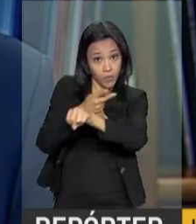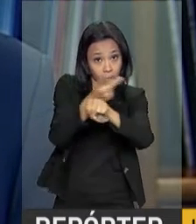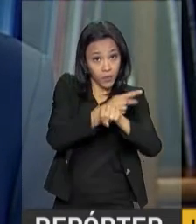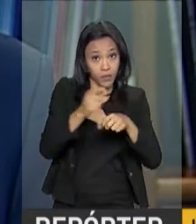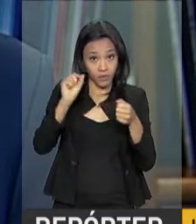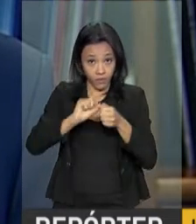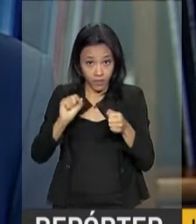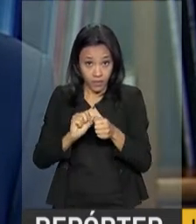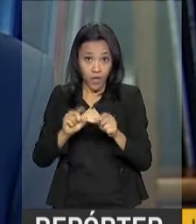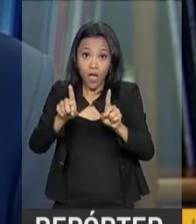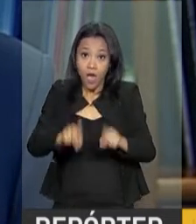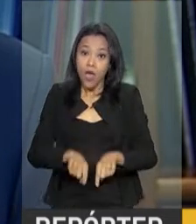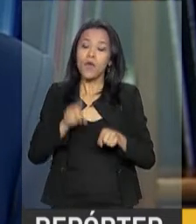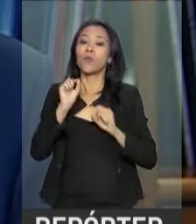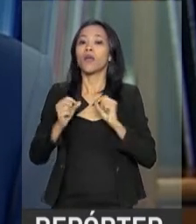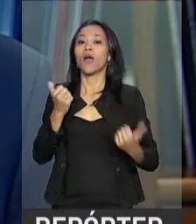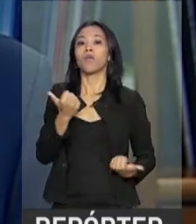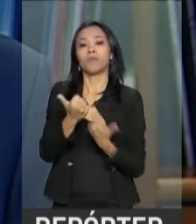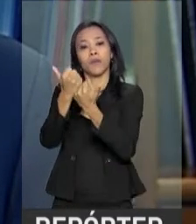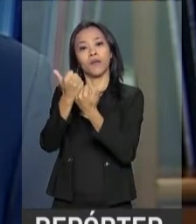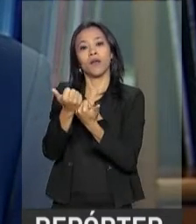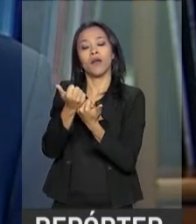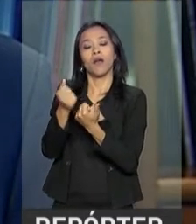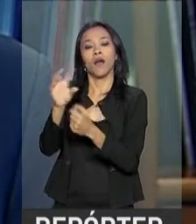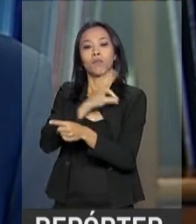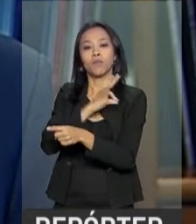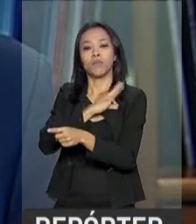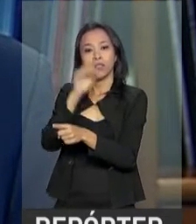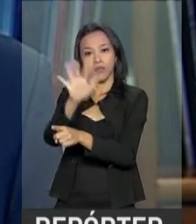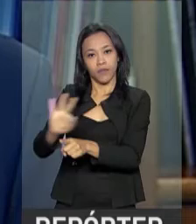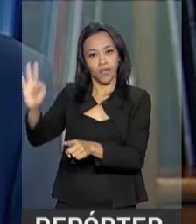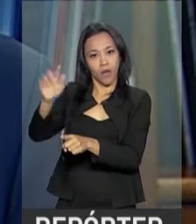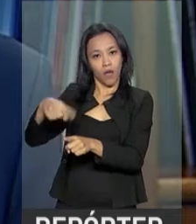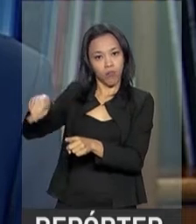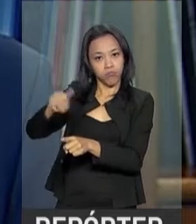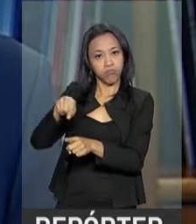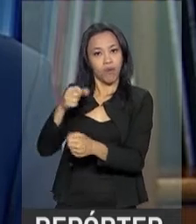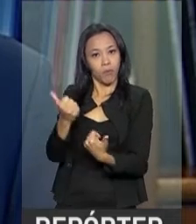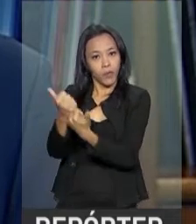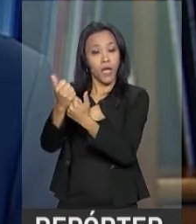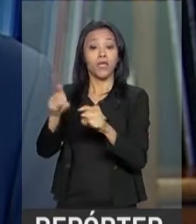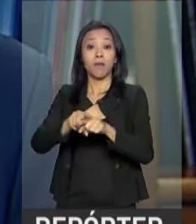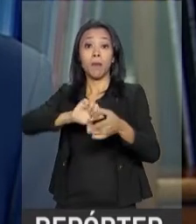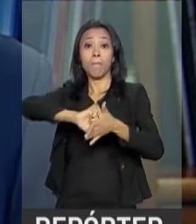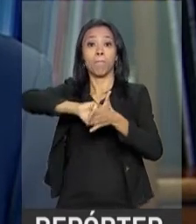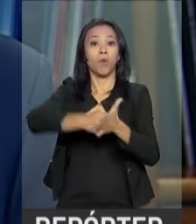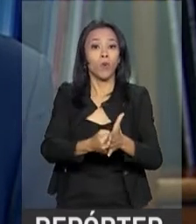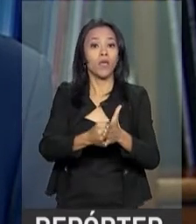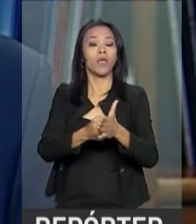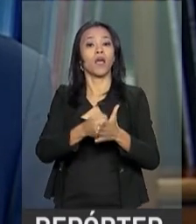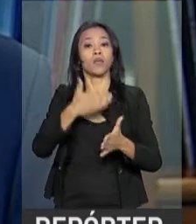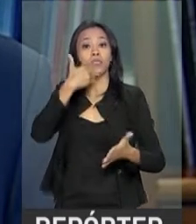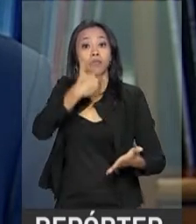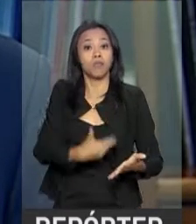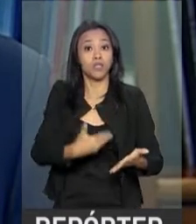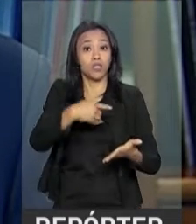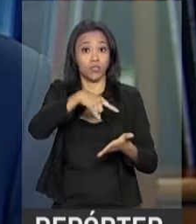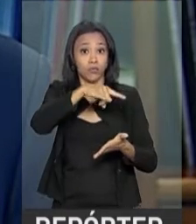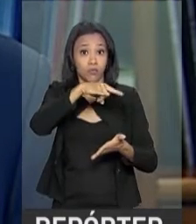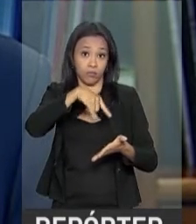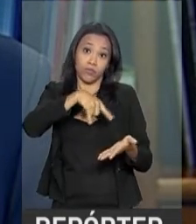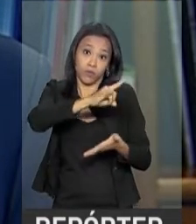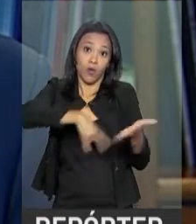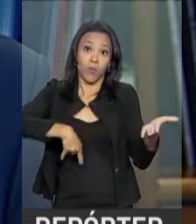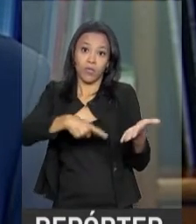ministério do trabalho é dar subsídios para a polícia federal e também bloquear esses requerimentos com possível